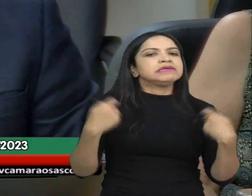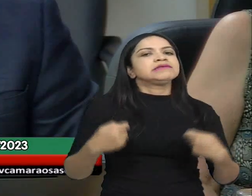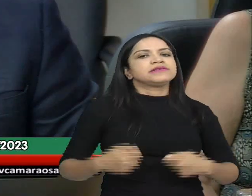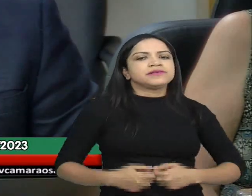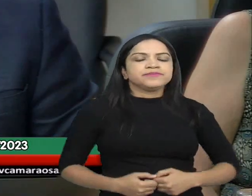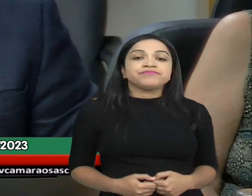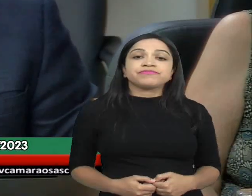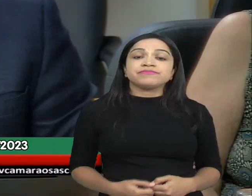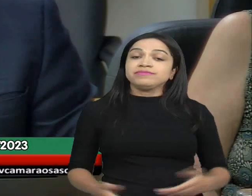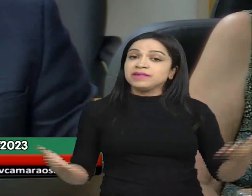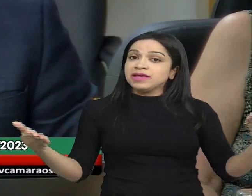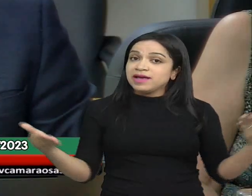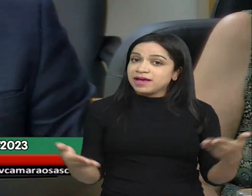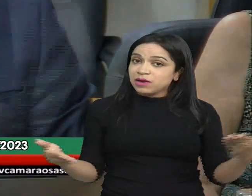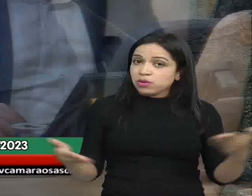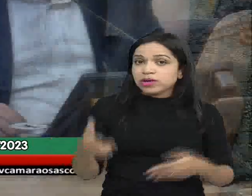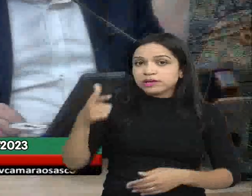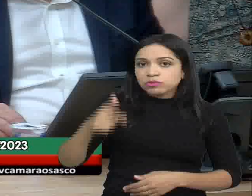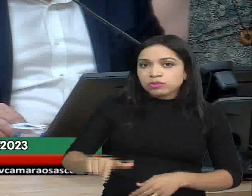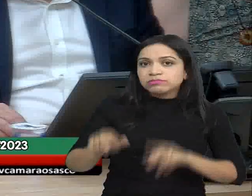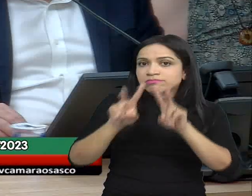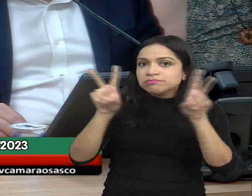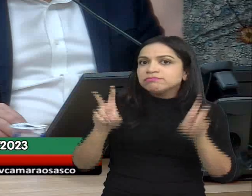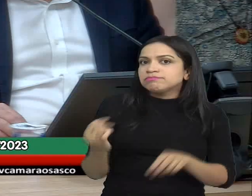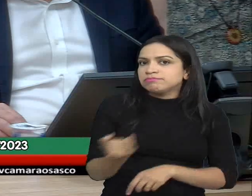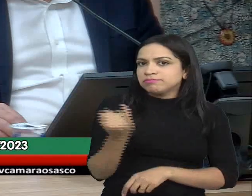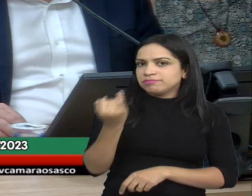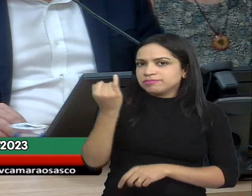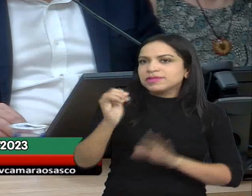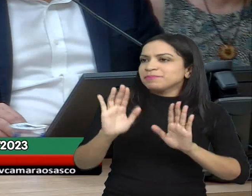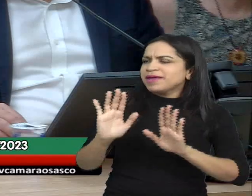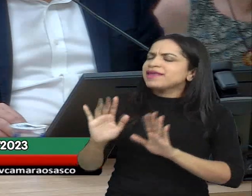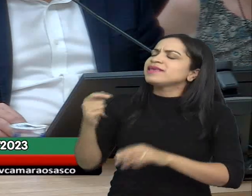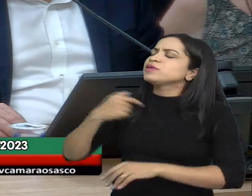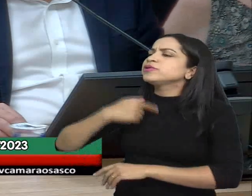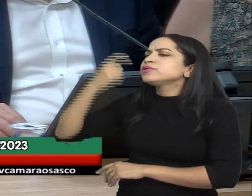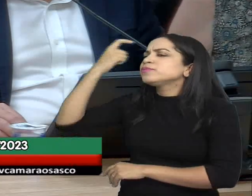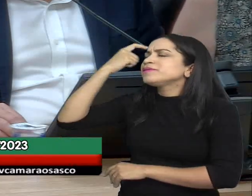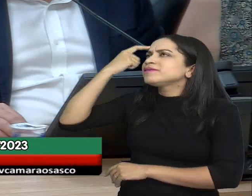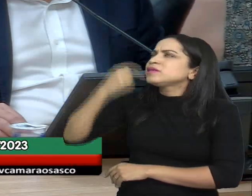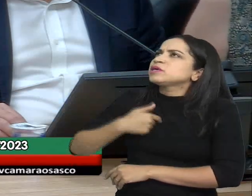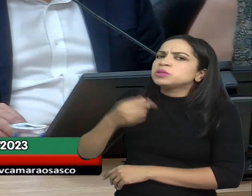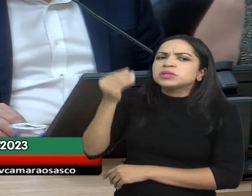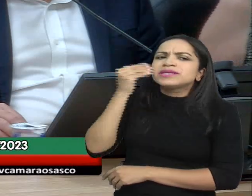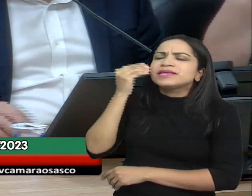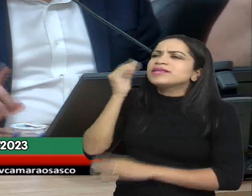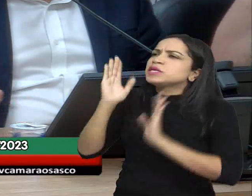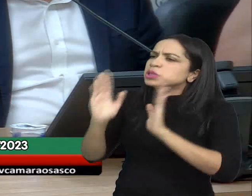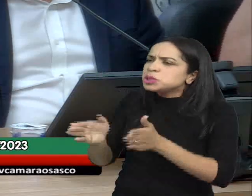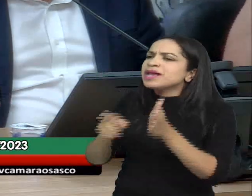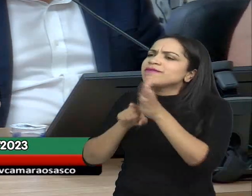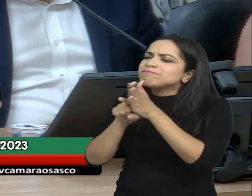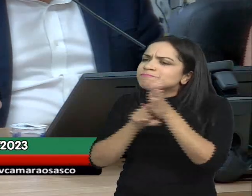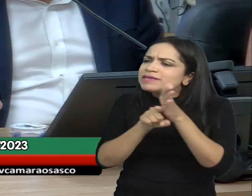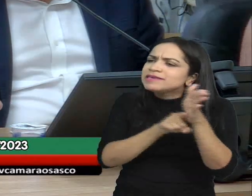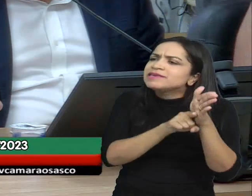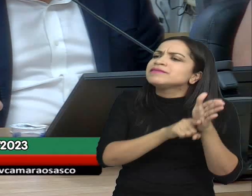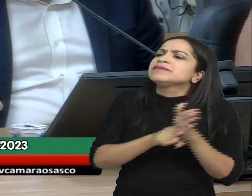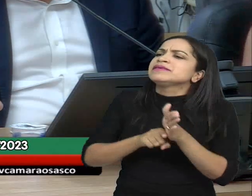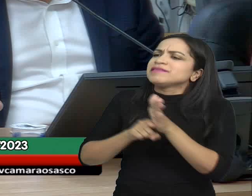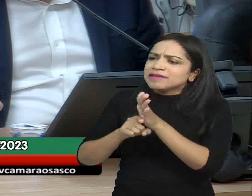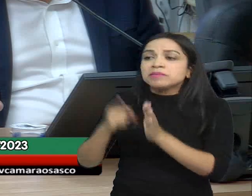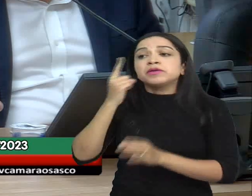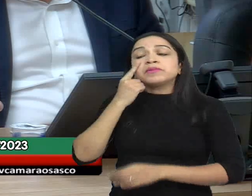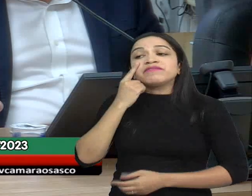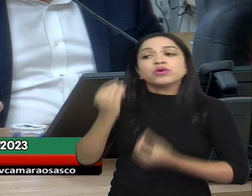importante, hein? É importante. E eu estou aqui pensando, porque eu fui fazer o teste ergométrico e não consegui ir até o final. Eu estou aqui já preocupada no motor do